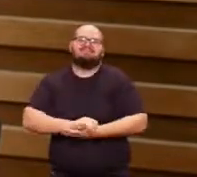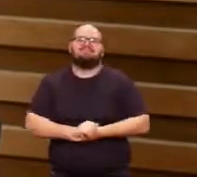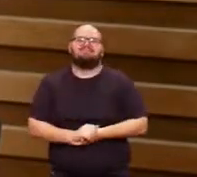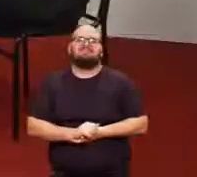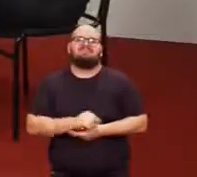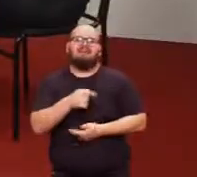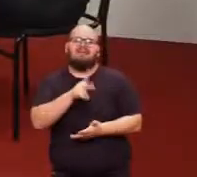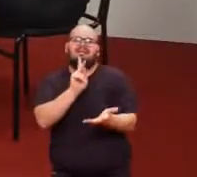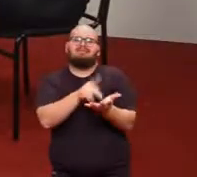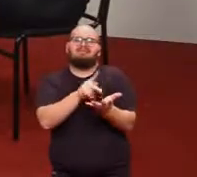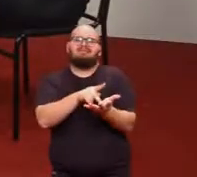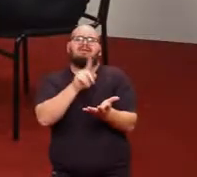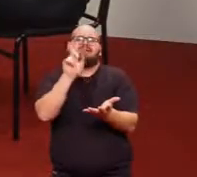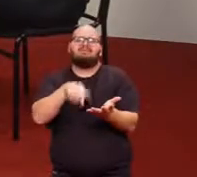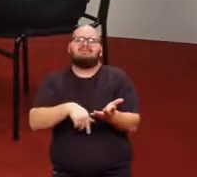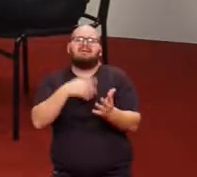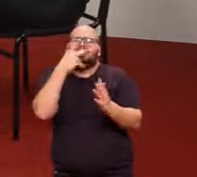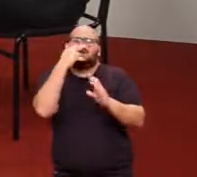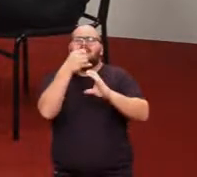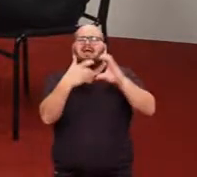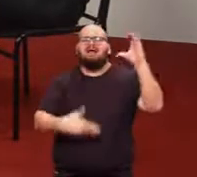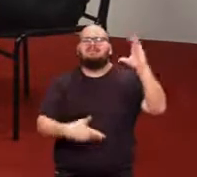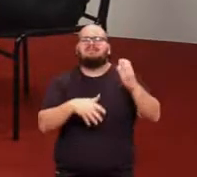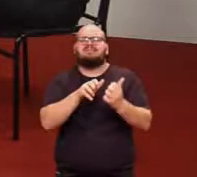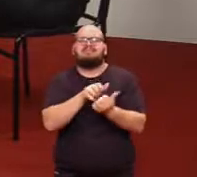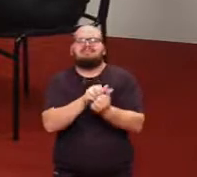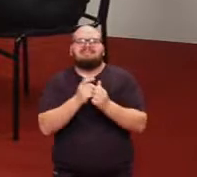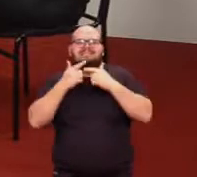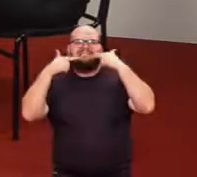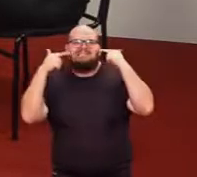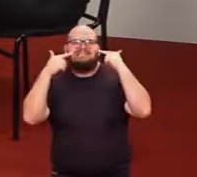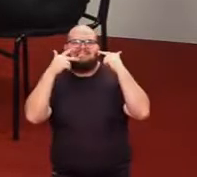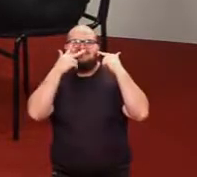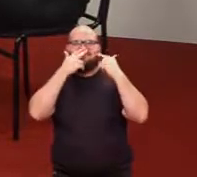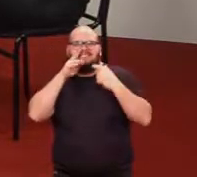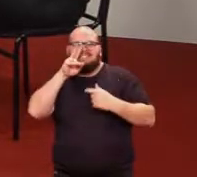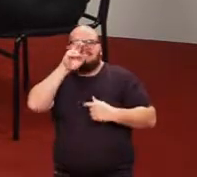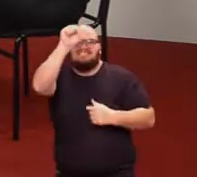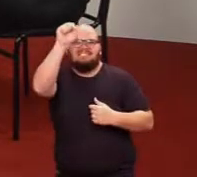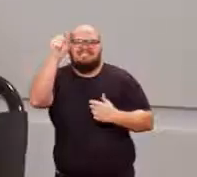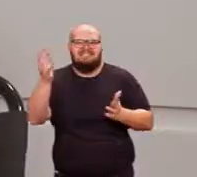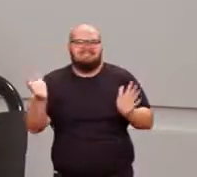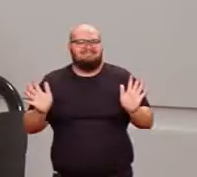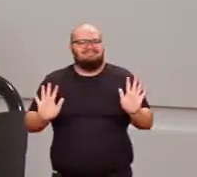da gengiva. Que, na verdade, nos confere uma característica de um sorriso um pouco mais